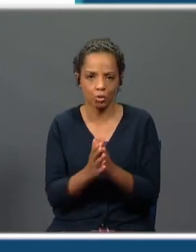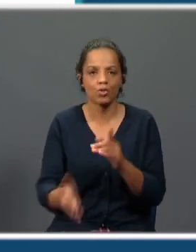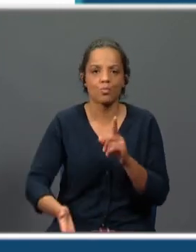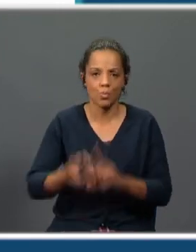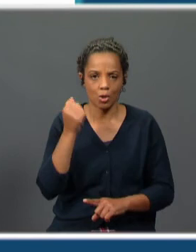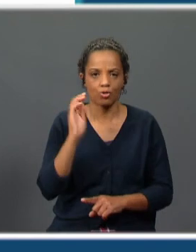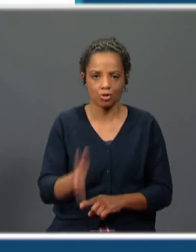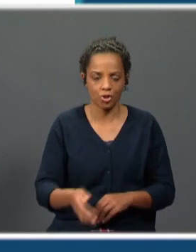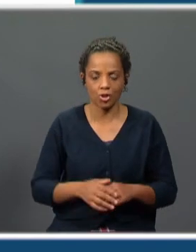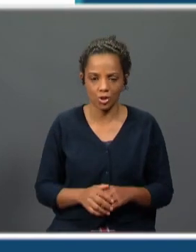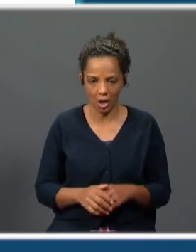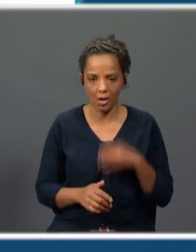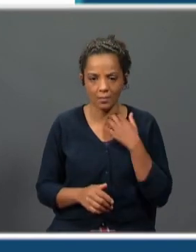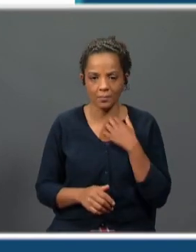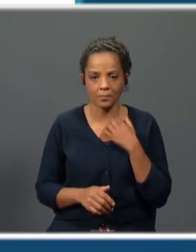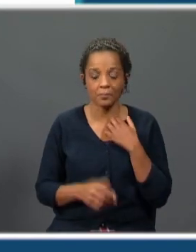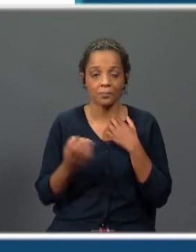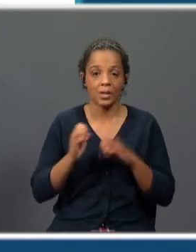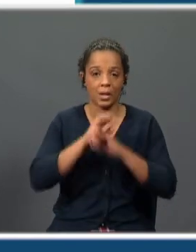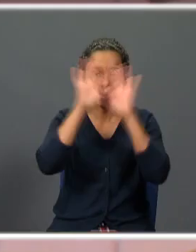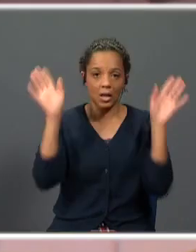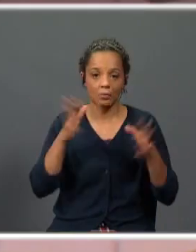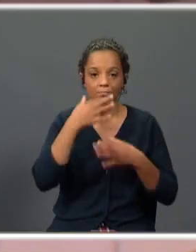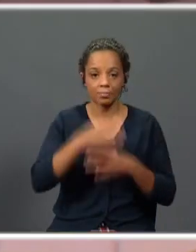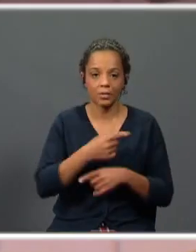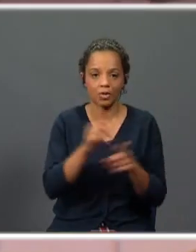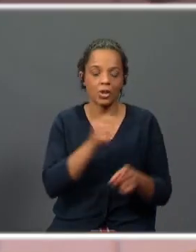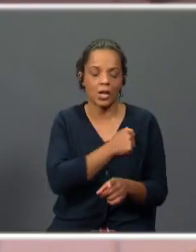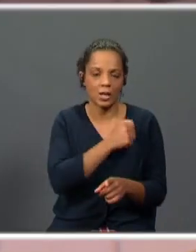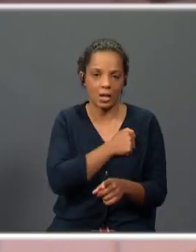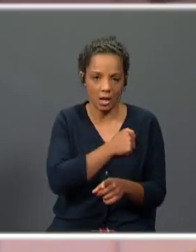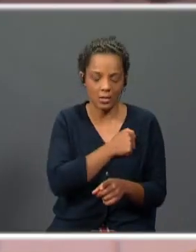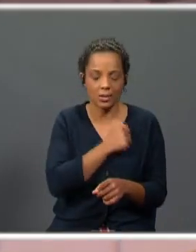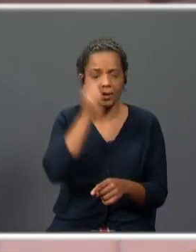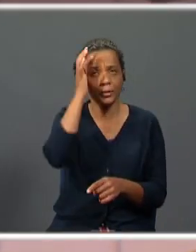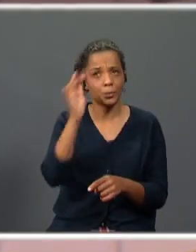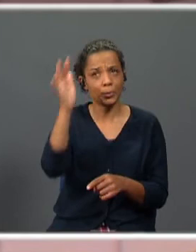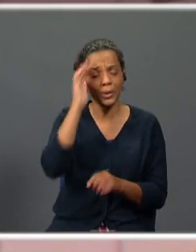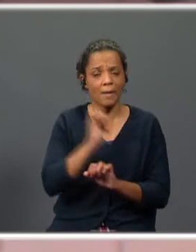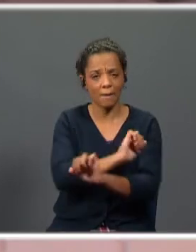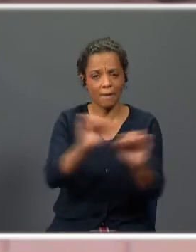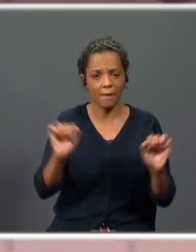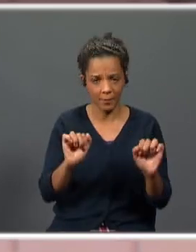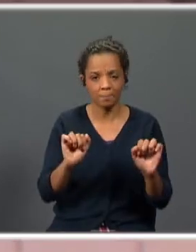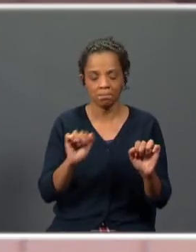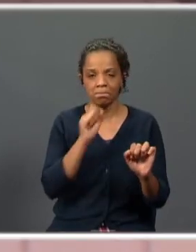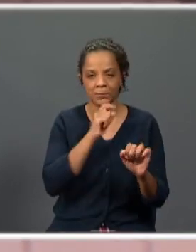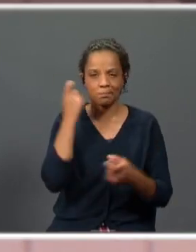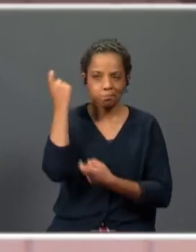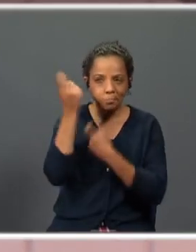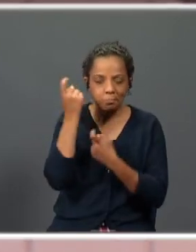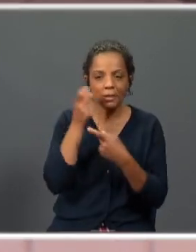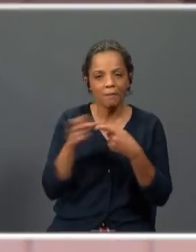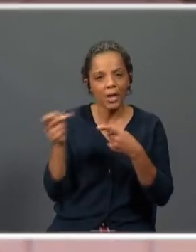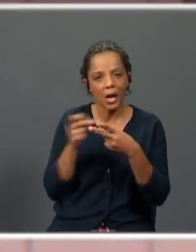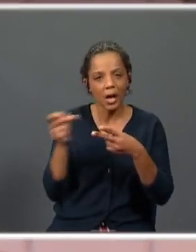conseguem escrever, já conseguem reconhecer. Claro que vocês, de certeza, aí em casa, com essa imaginação fabulosa que têm, vão pensar em